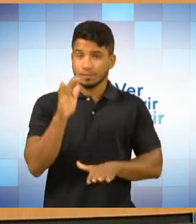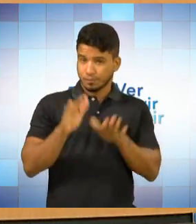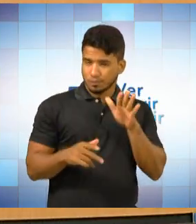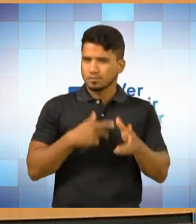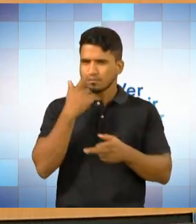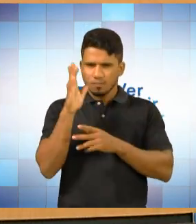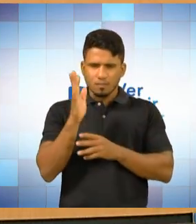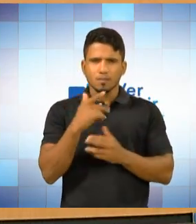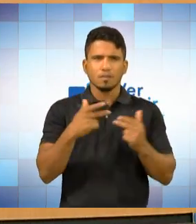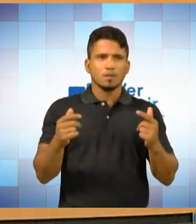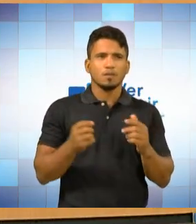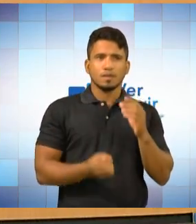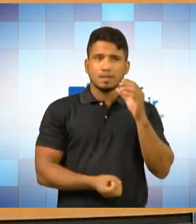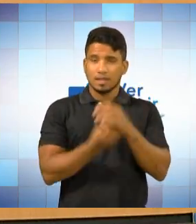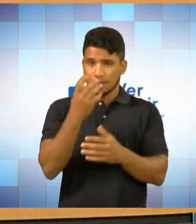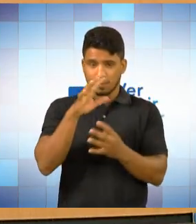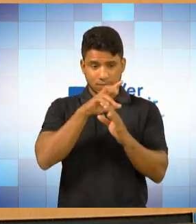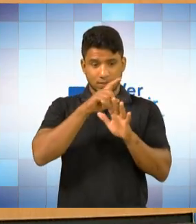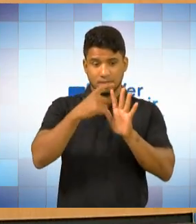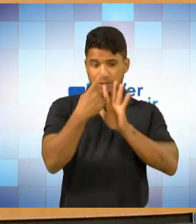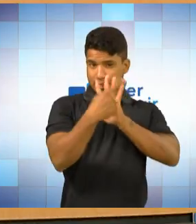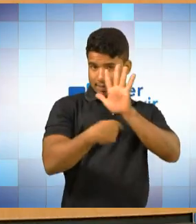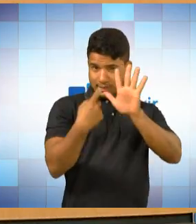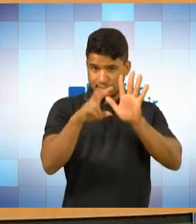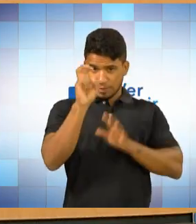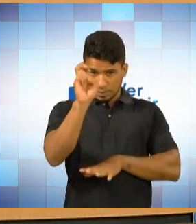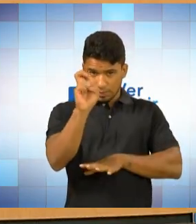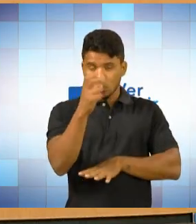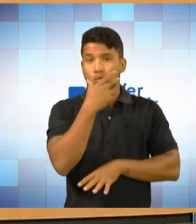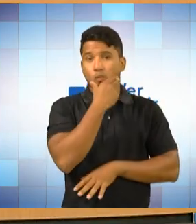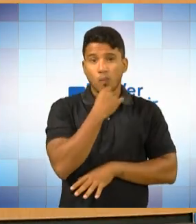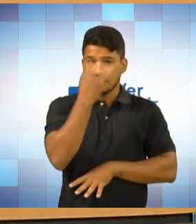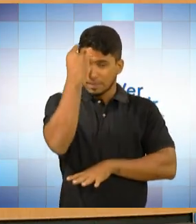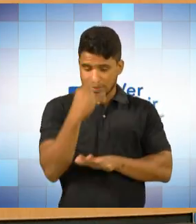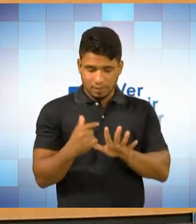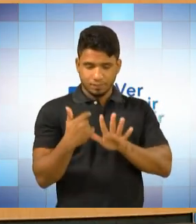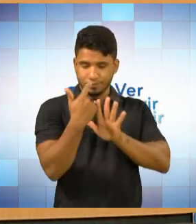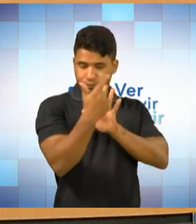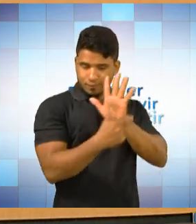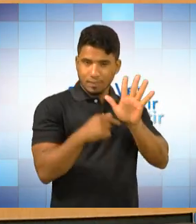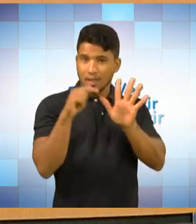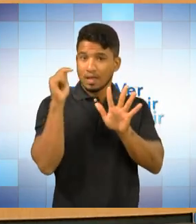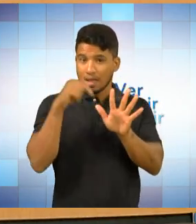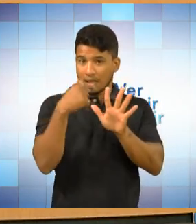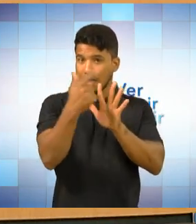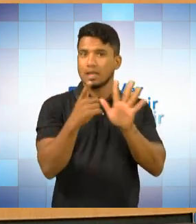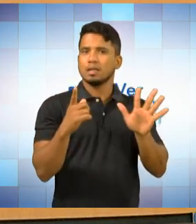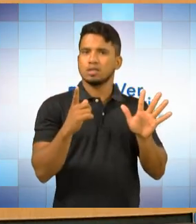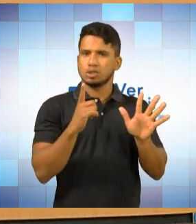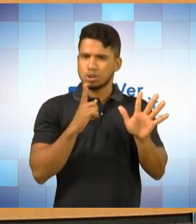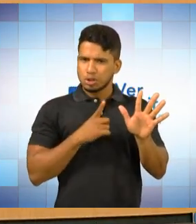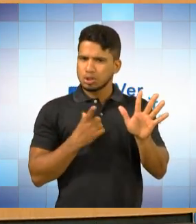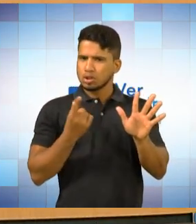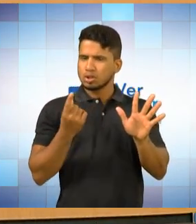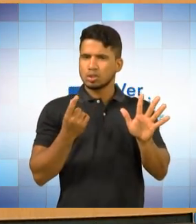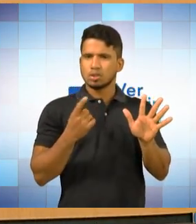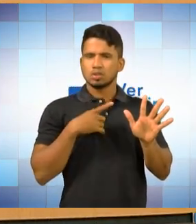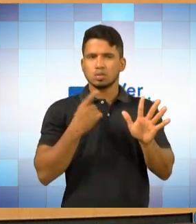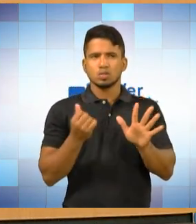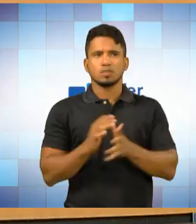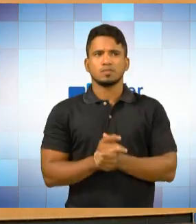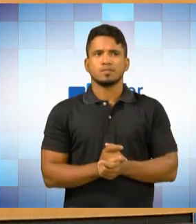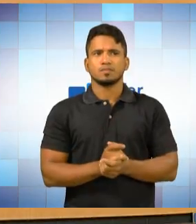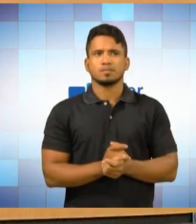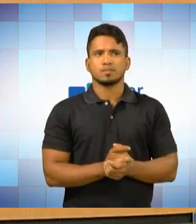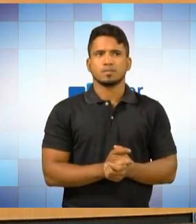repetir, foi criada por 5 homens cegos, né? E homens que tinham condições financeiras. Só o professor